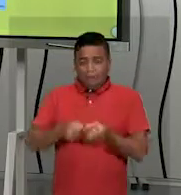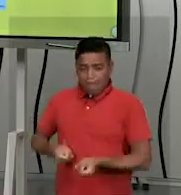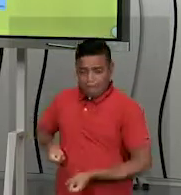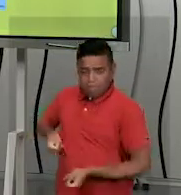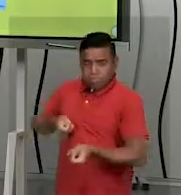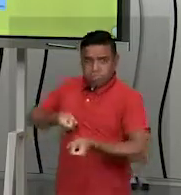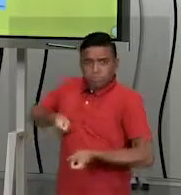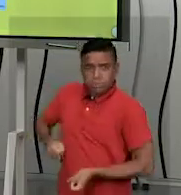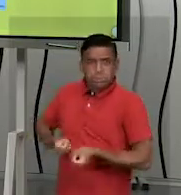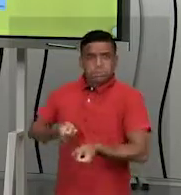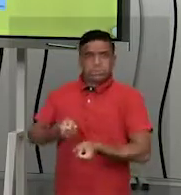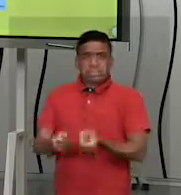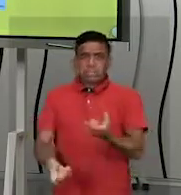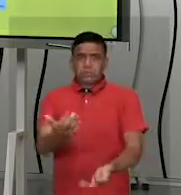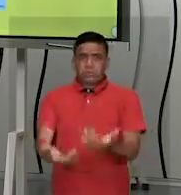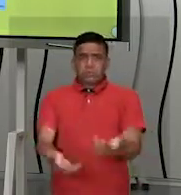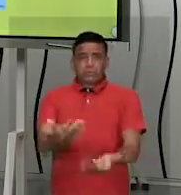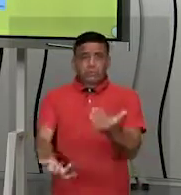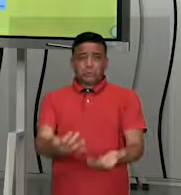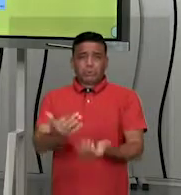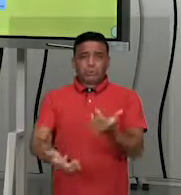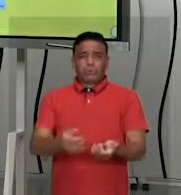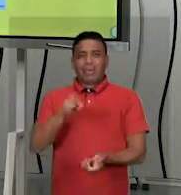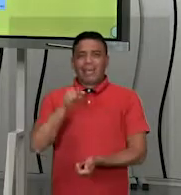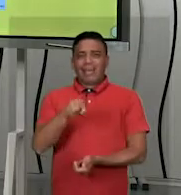na locomotiva, ela foi...